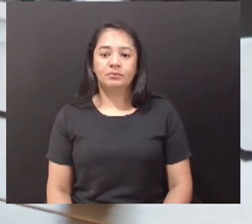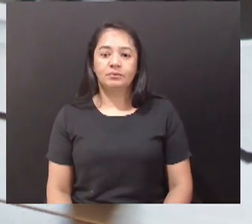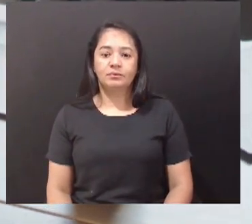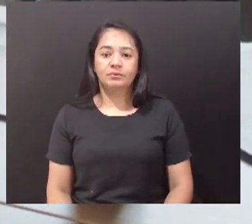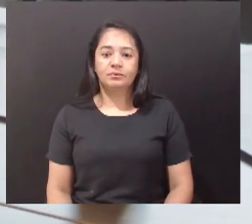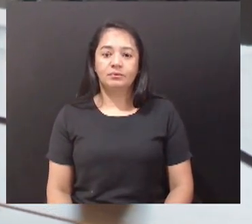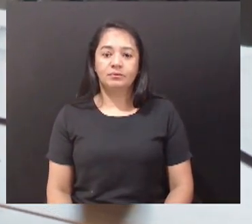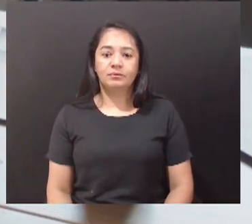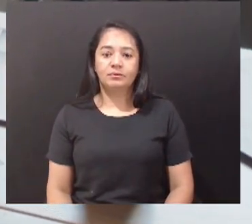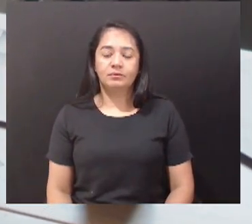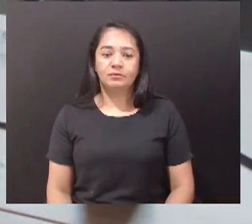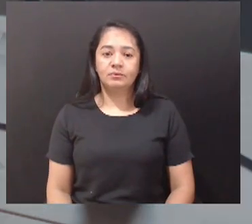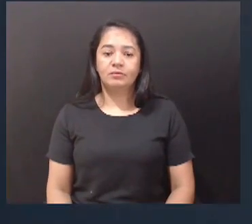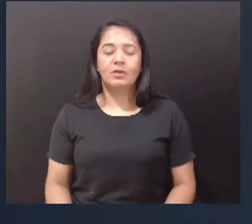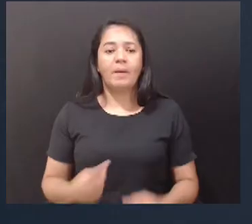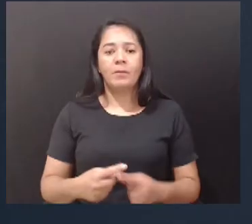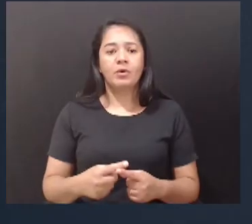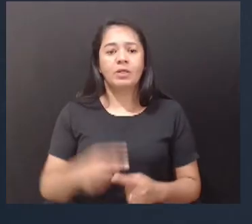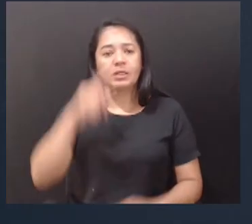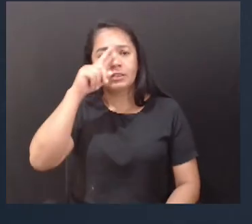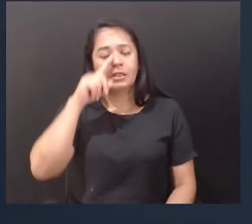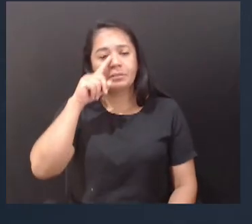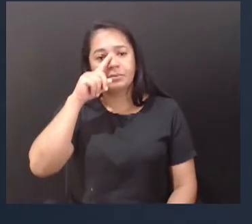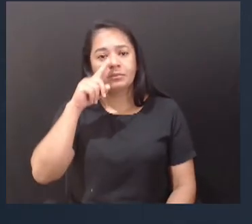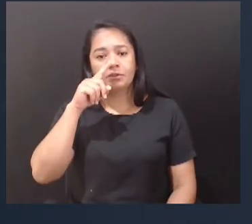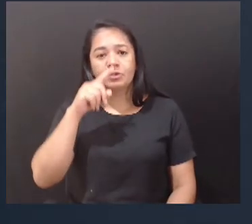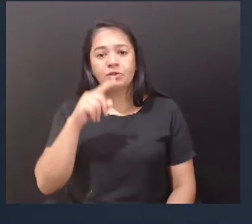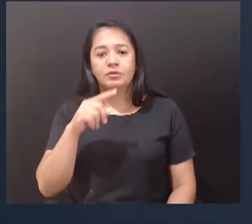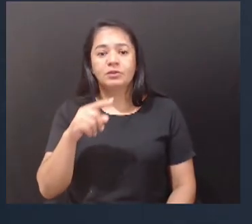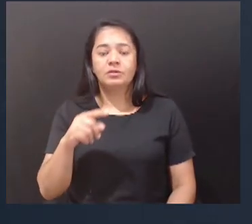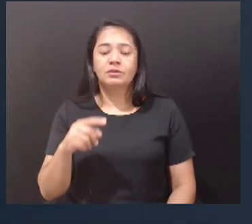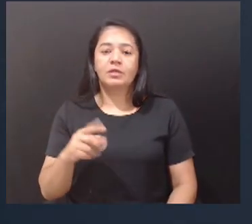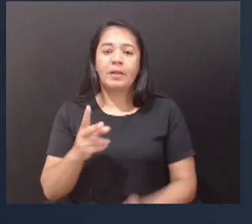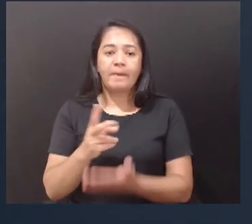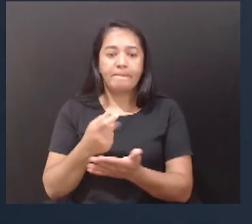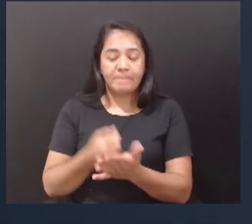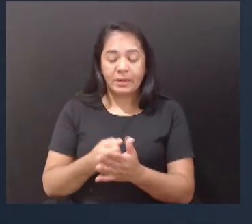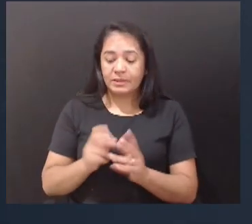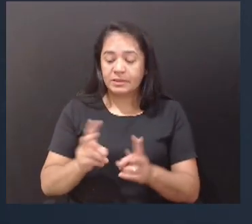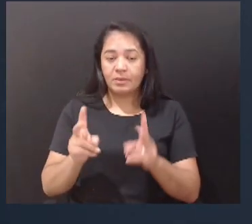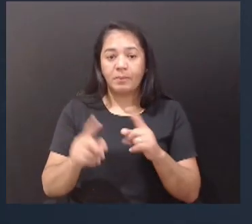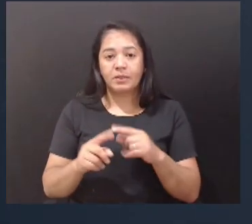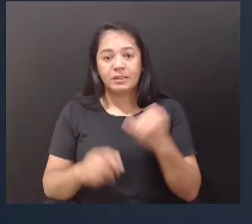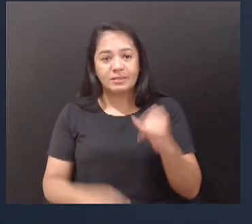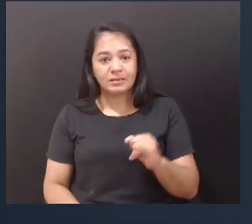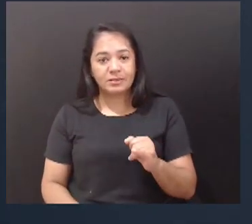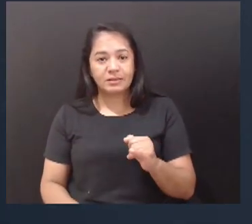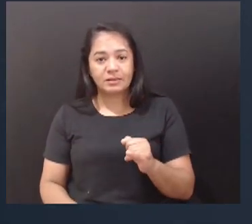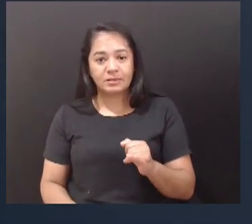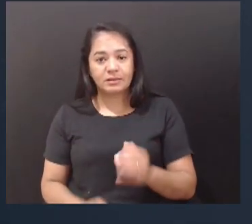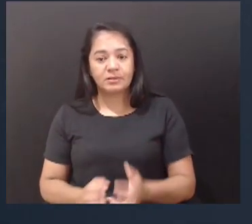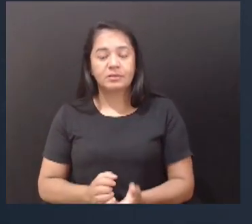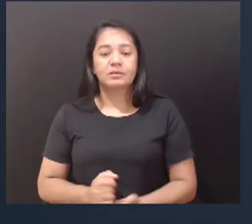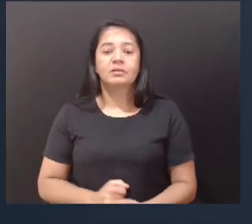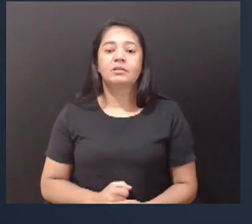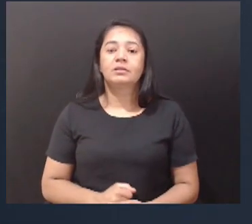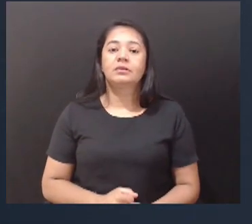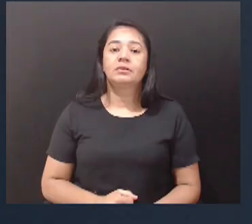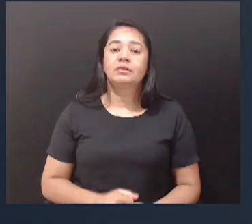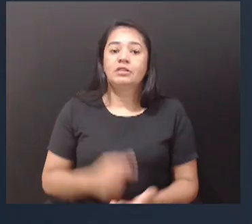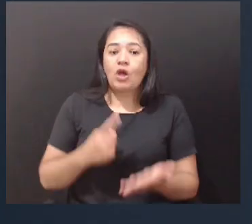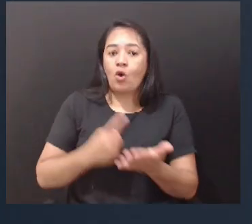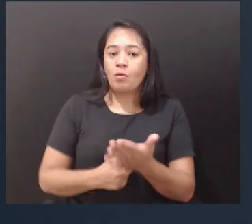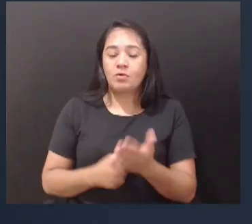já com gasto fixo, principalmente, que é aquilo que você paga recorrentemente. Porque se isso está comprometendo uma grande parte da sua renda, tira totalmente a margem,